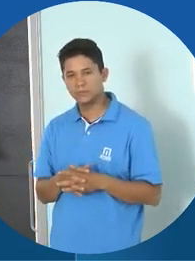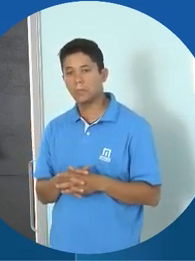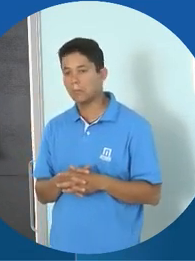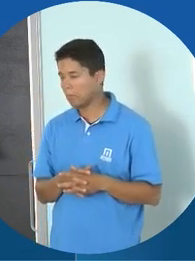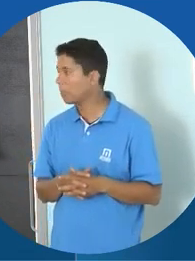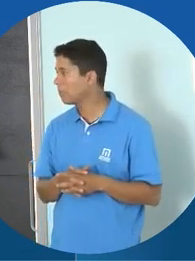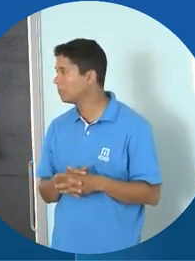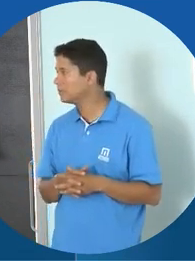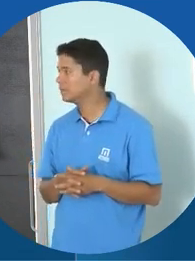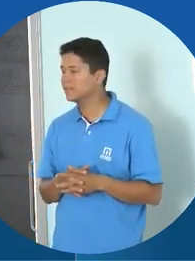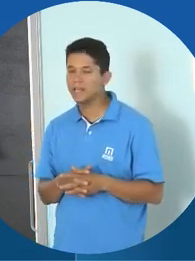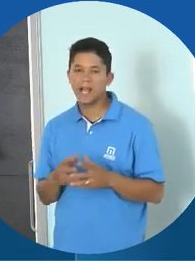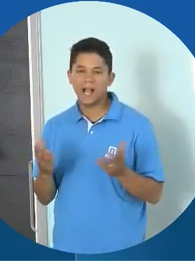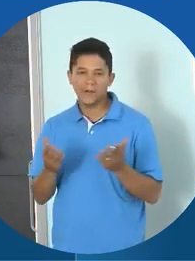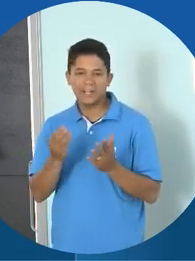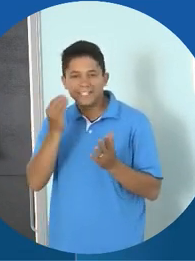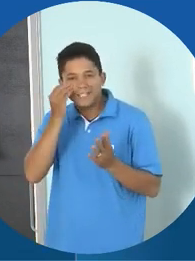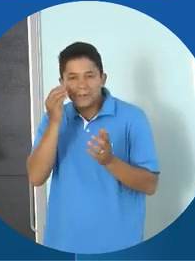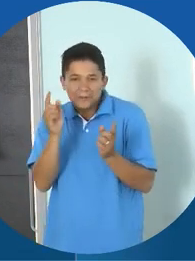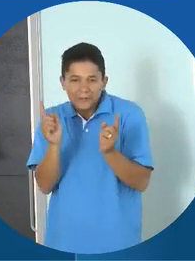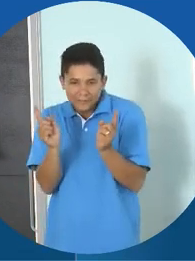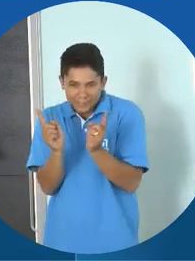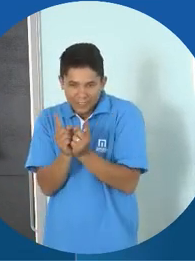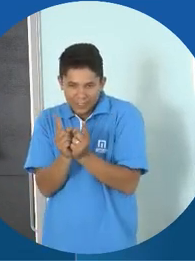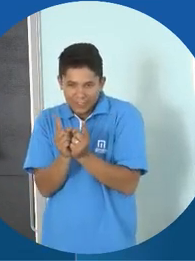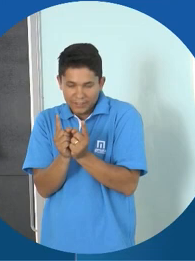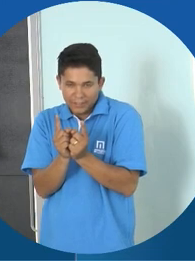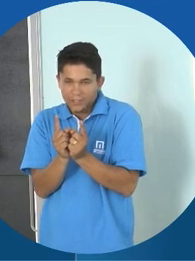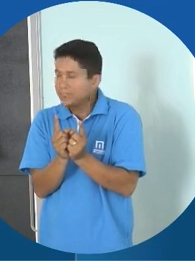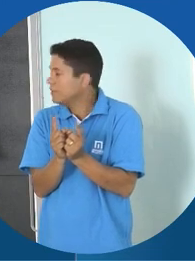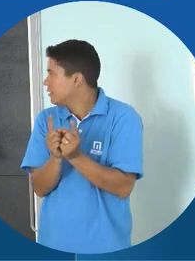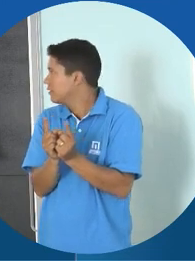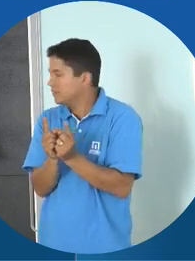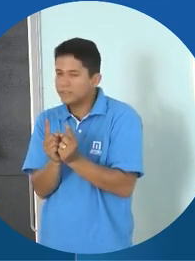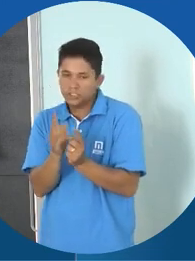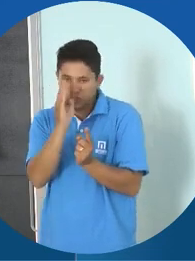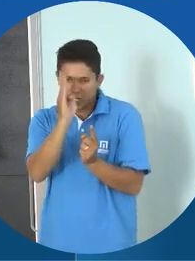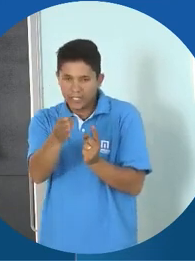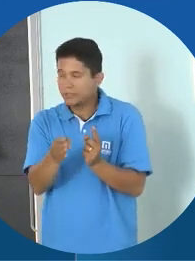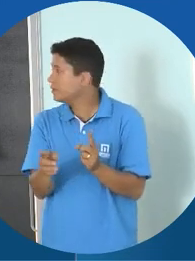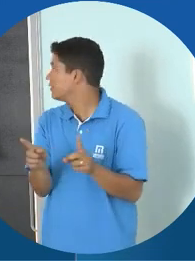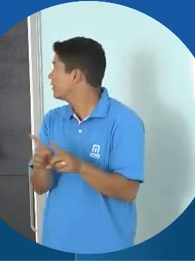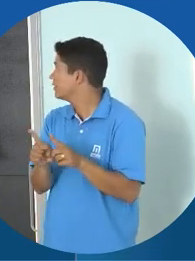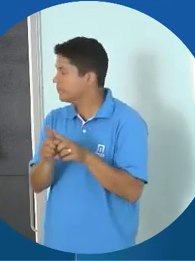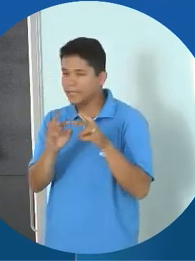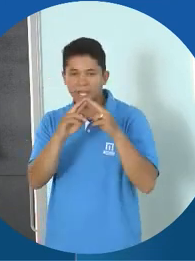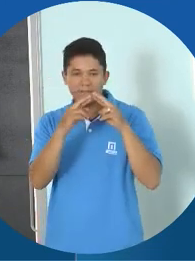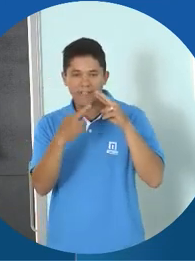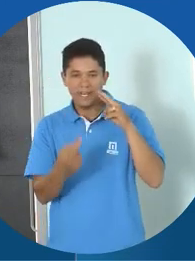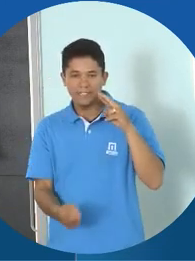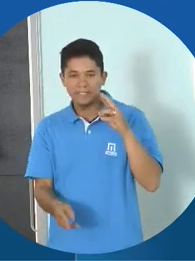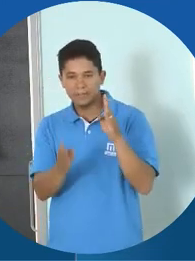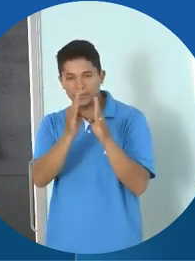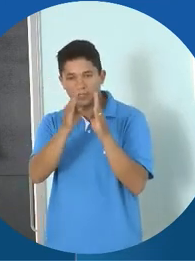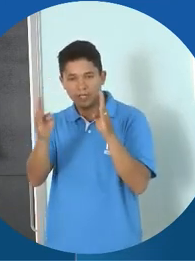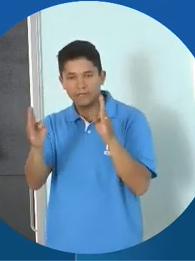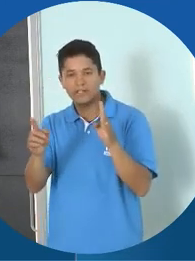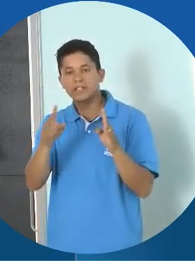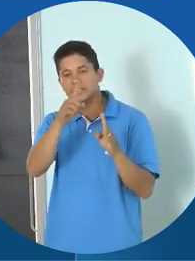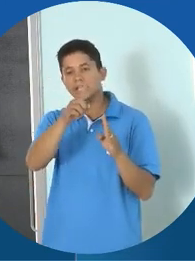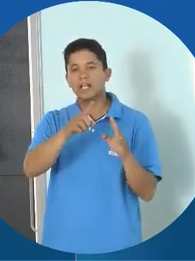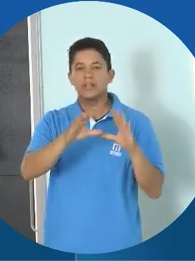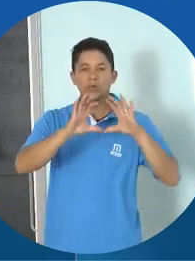direta. Aqui são algumas referências bibliográficas, isso acredito que vai estar nos anais do